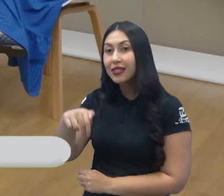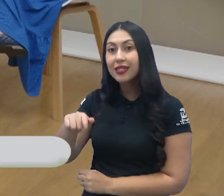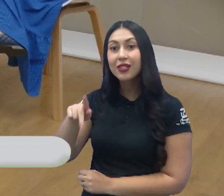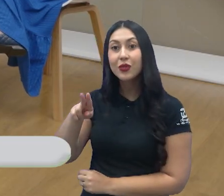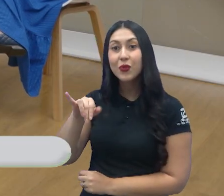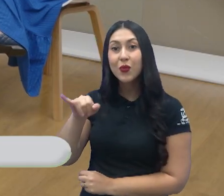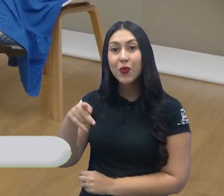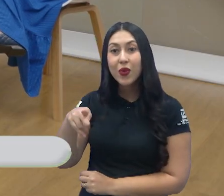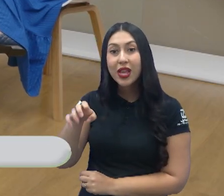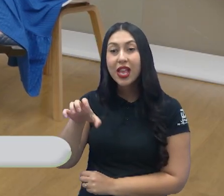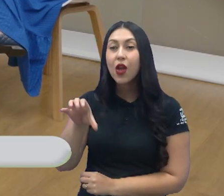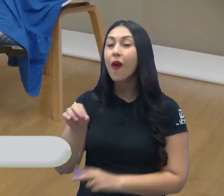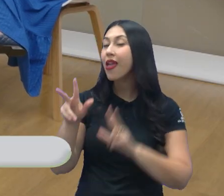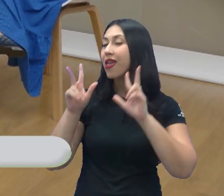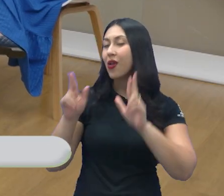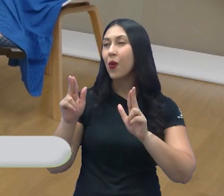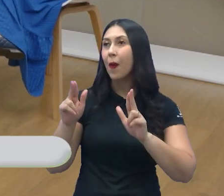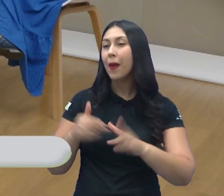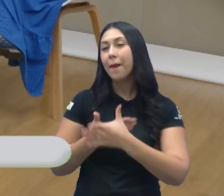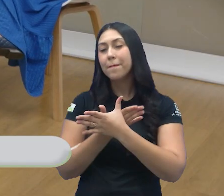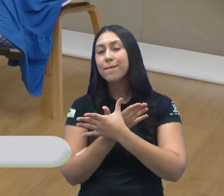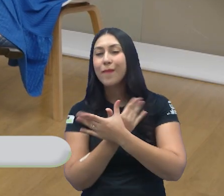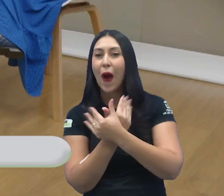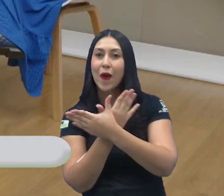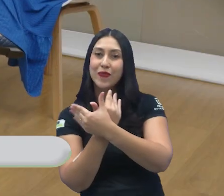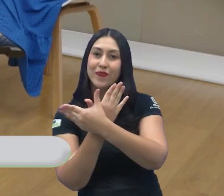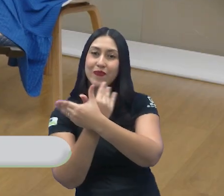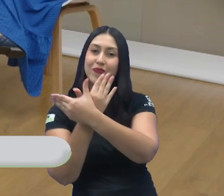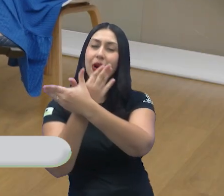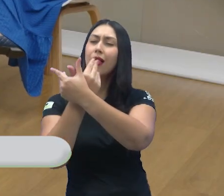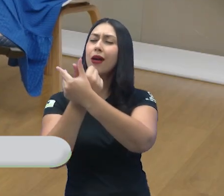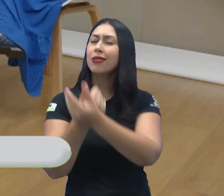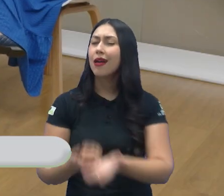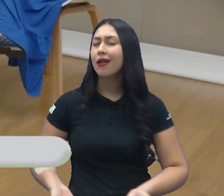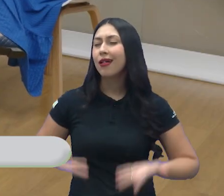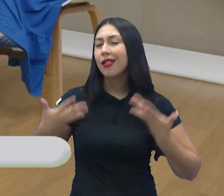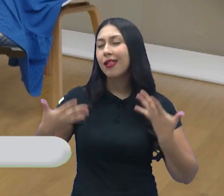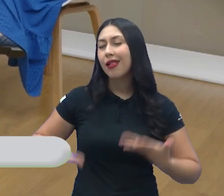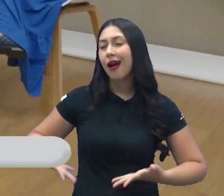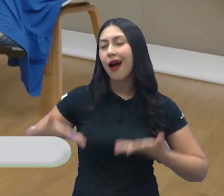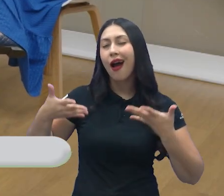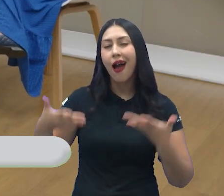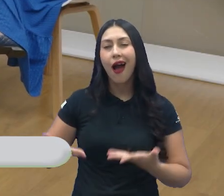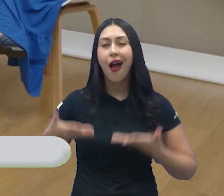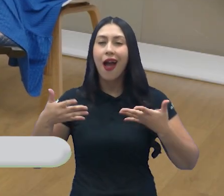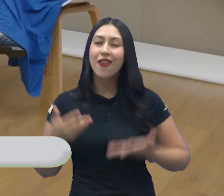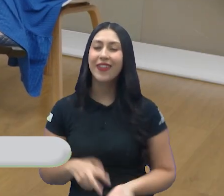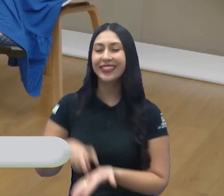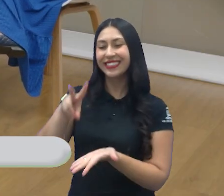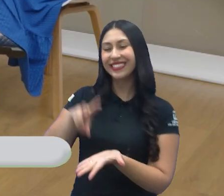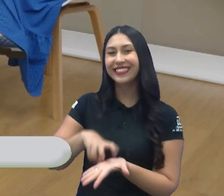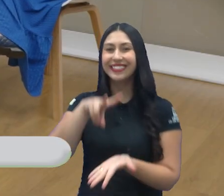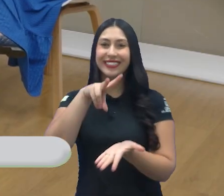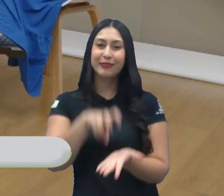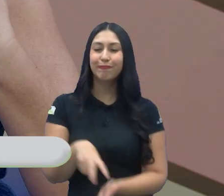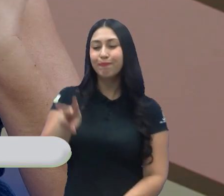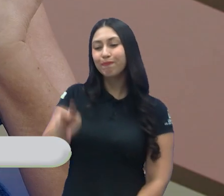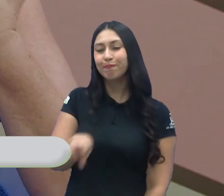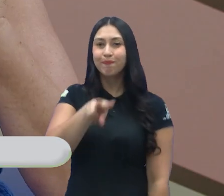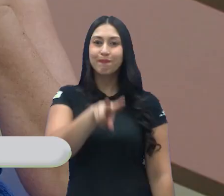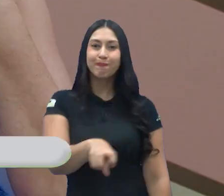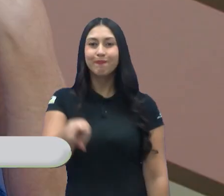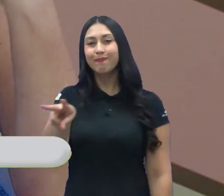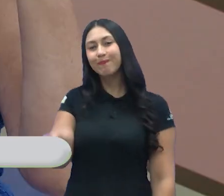borboleta, porque são pessoas leves, o andar é saltitante, os cabelos tendem a ser